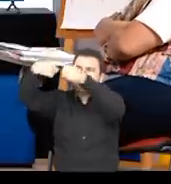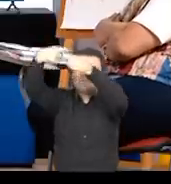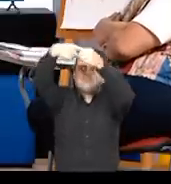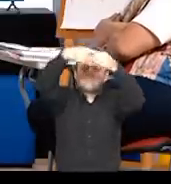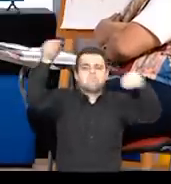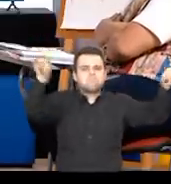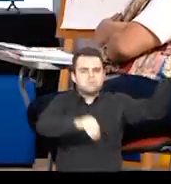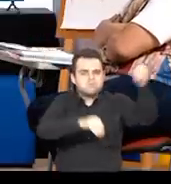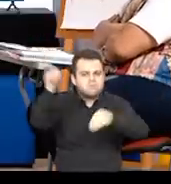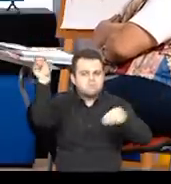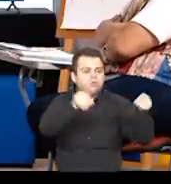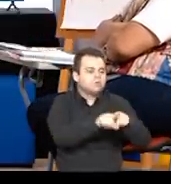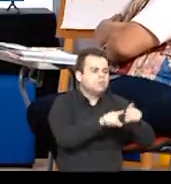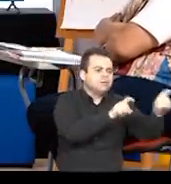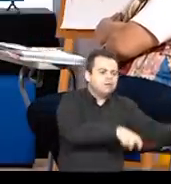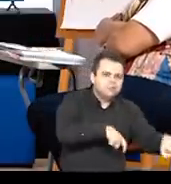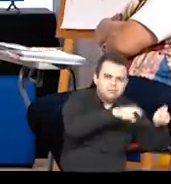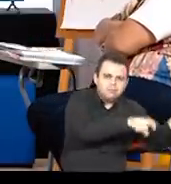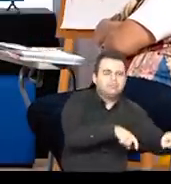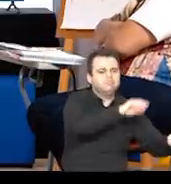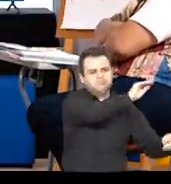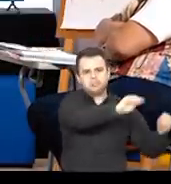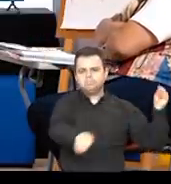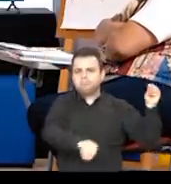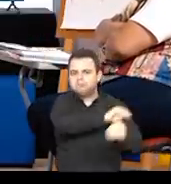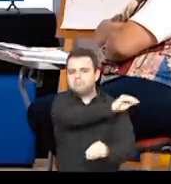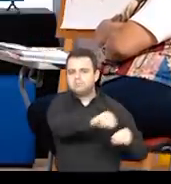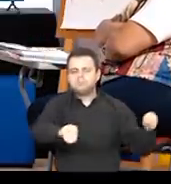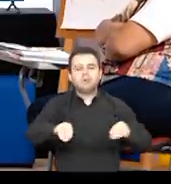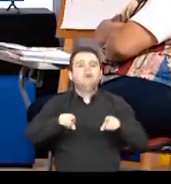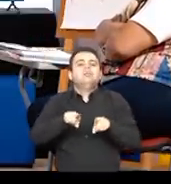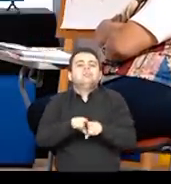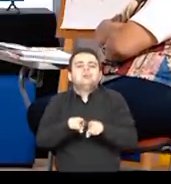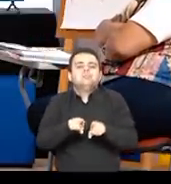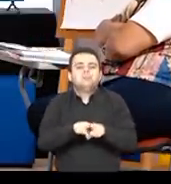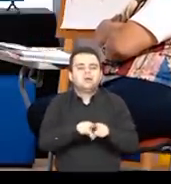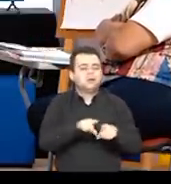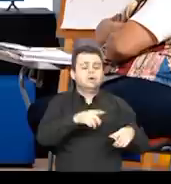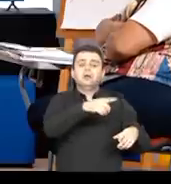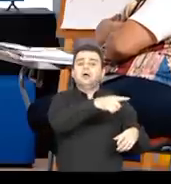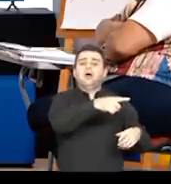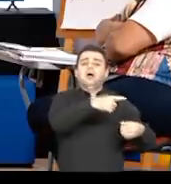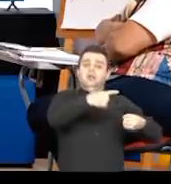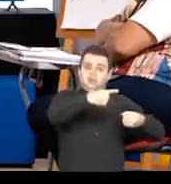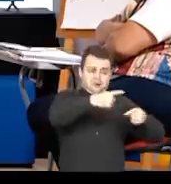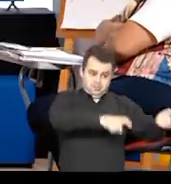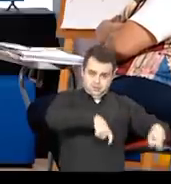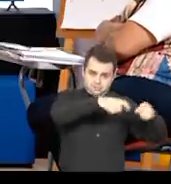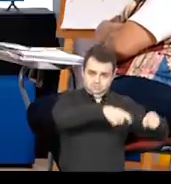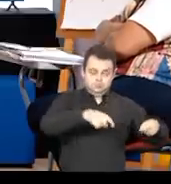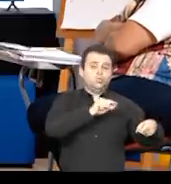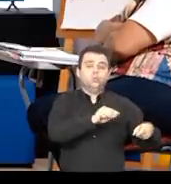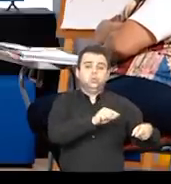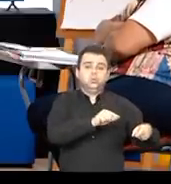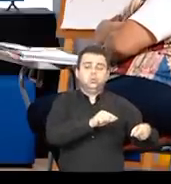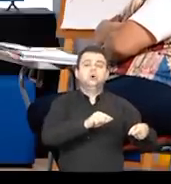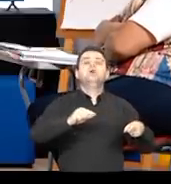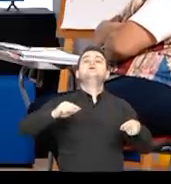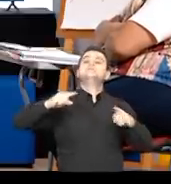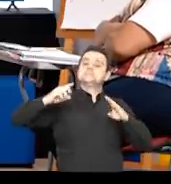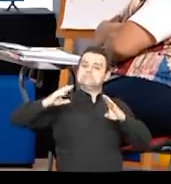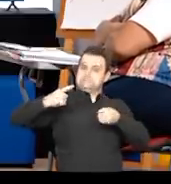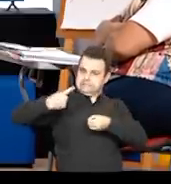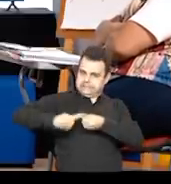campo para a cidade, quanto em extensão, que é quando a zona rural se transforma em zona urbana. A cidade